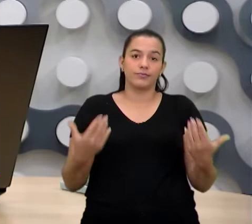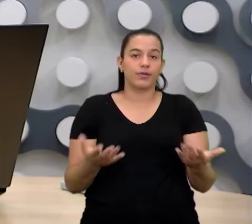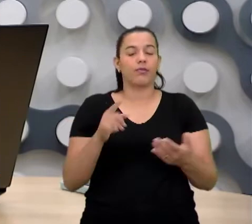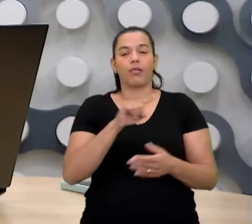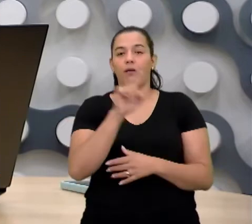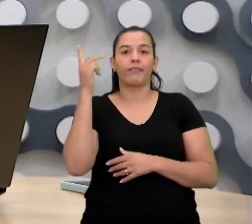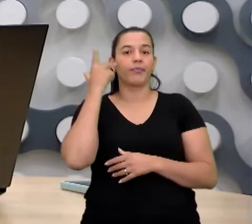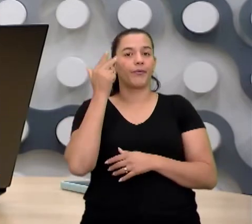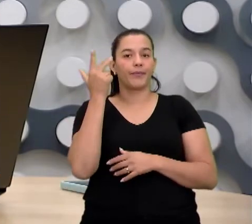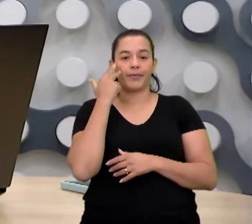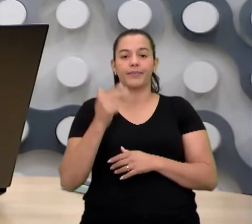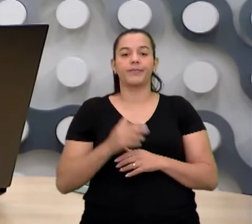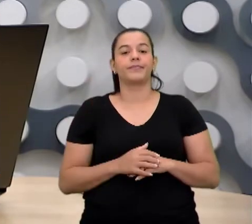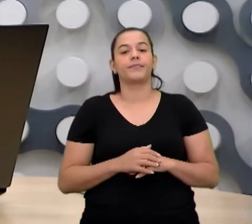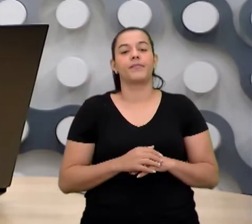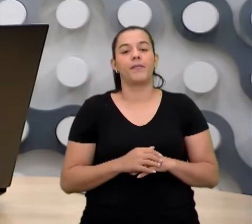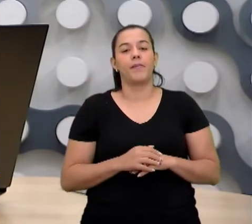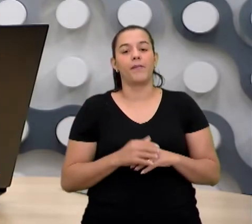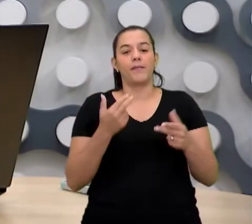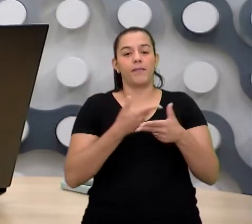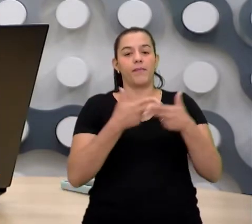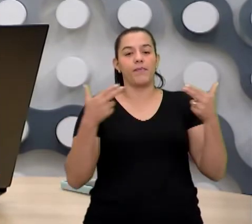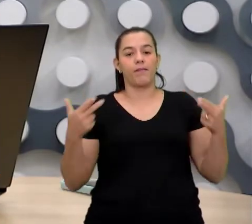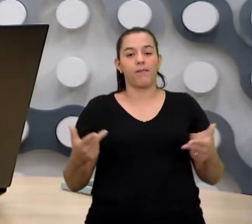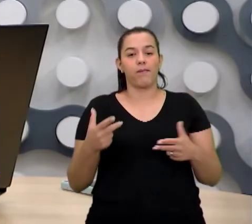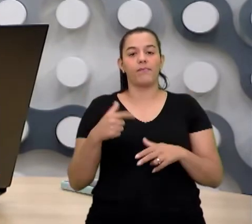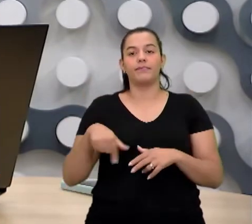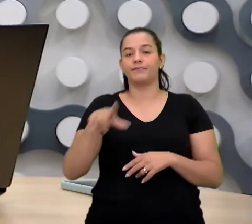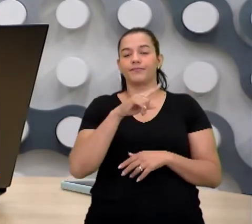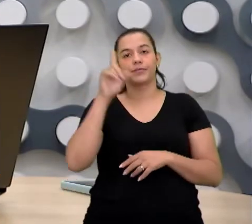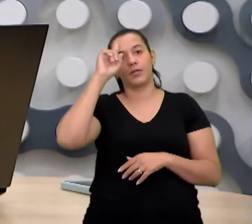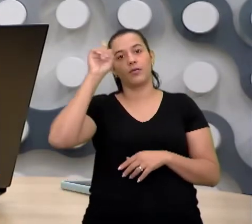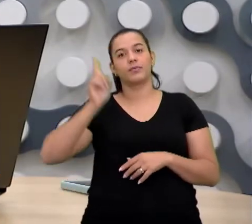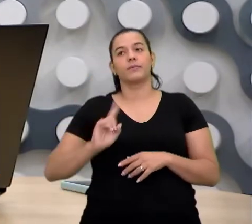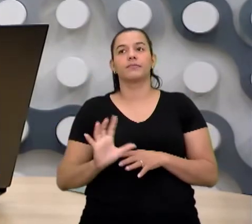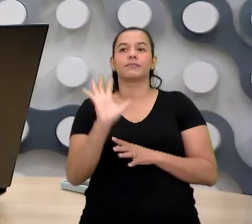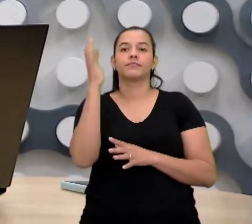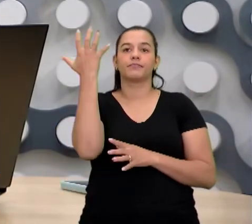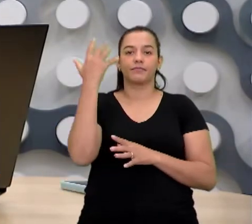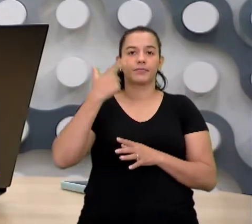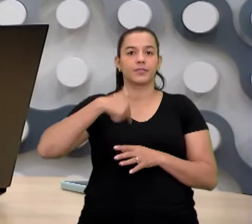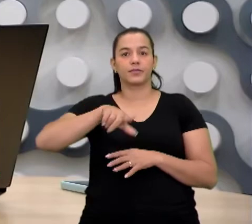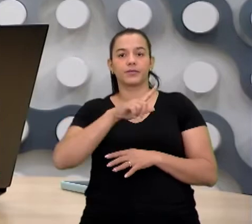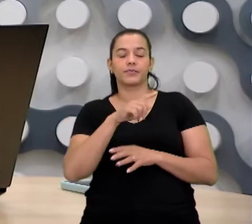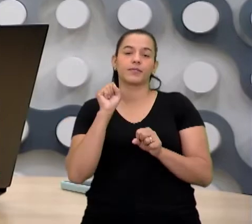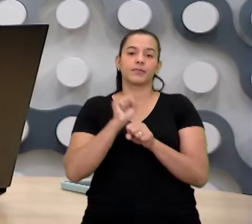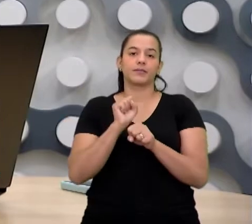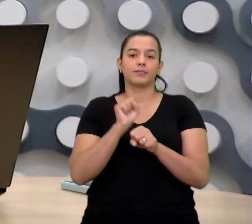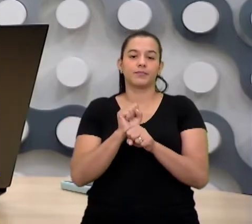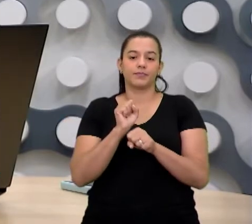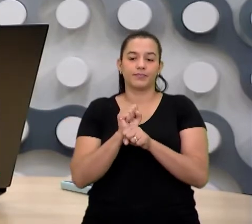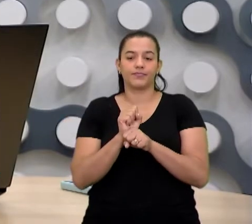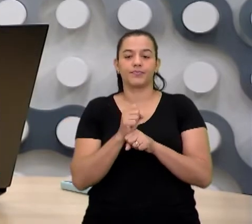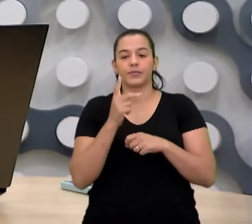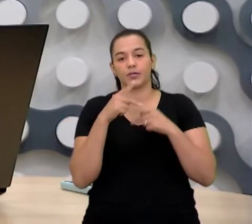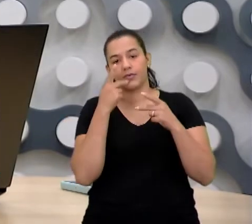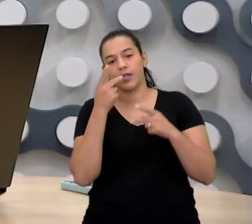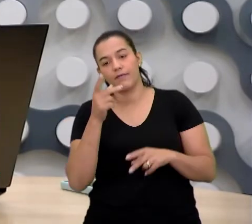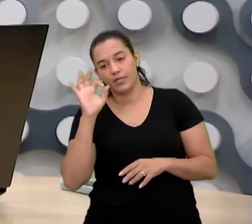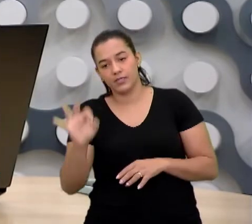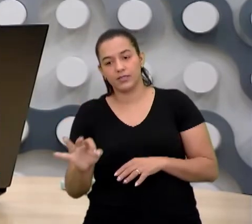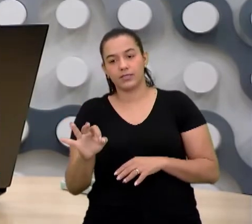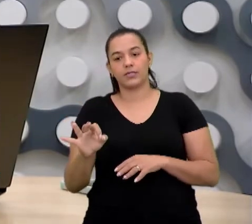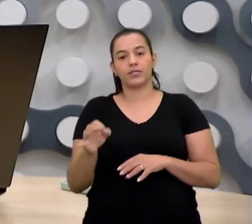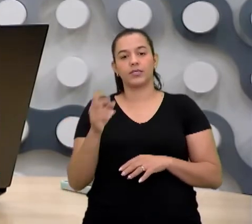né? Então, né, são coisas aí imprevisíveis aí, né, de a gente falar, não, vai ser de